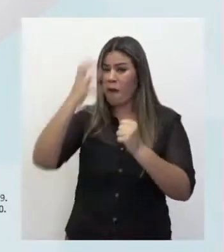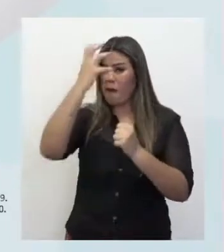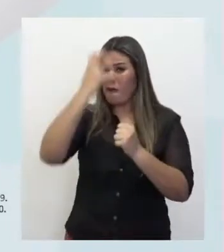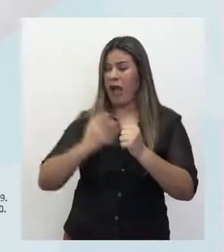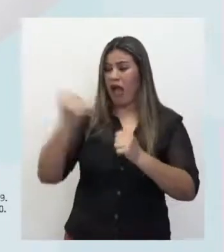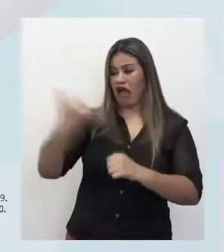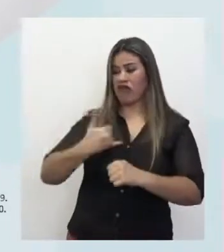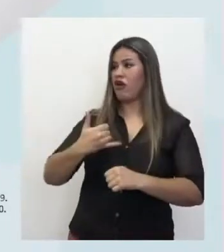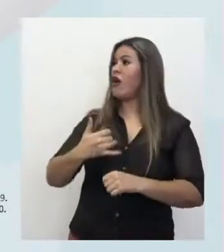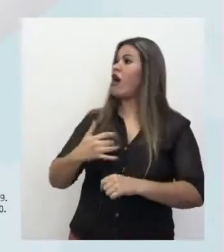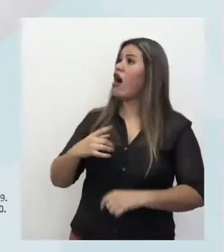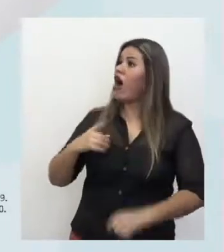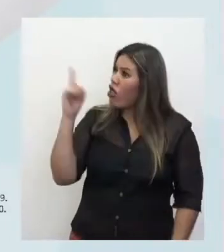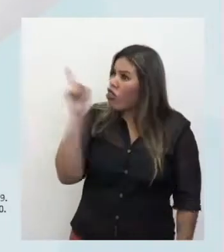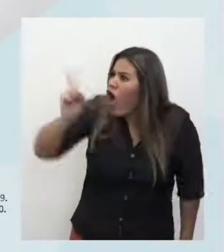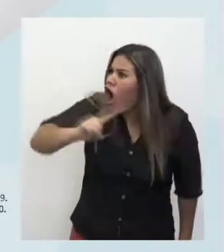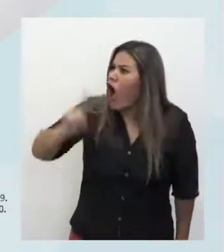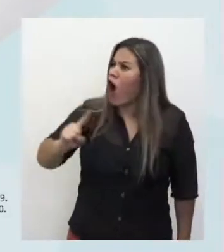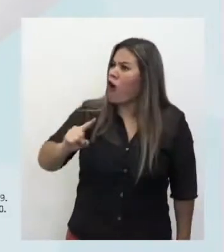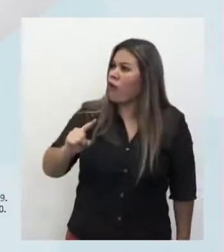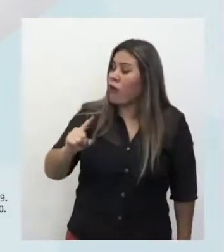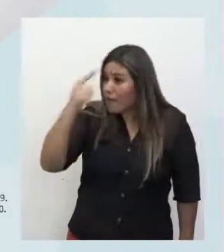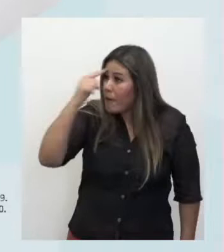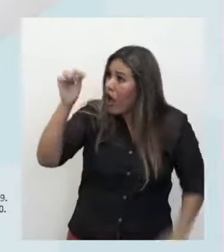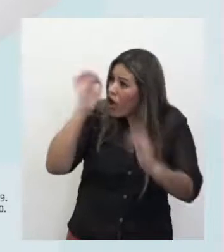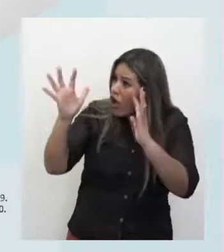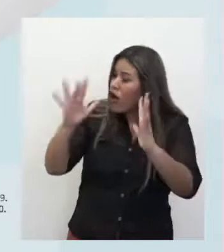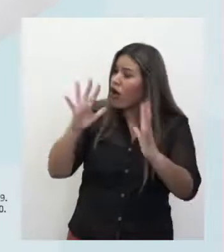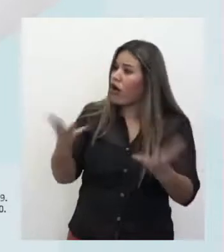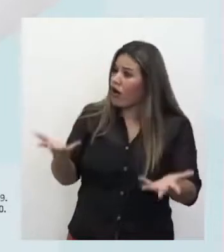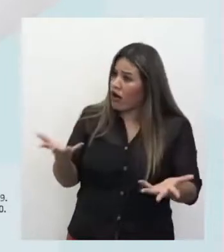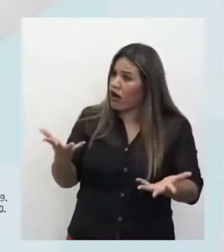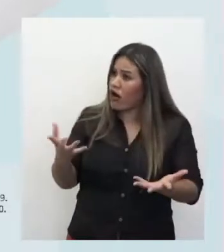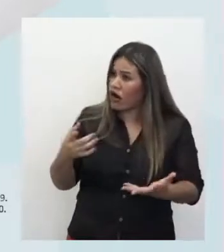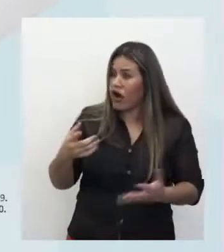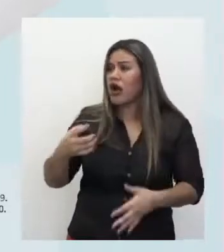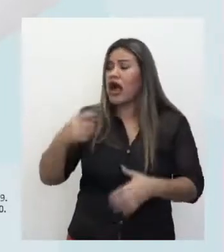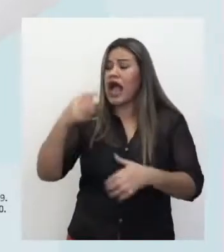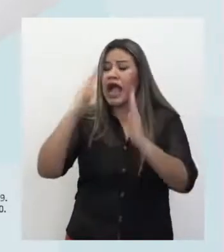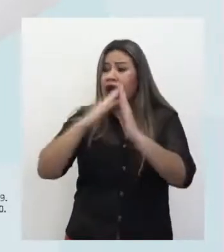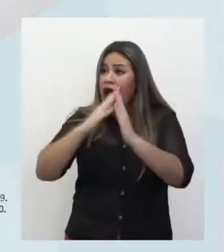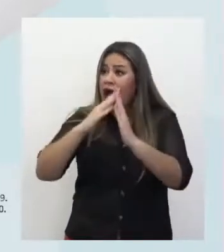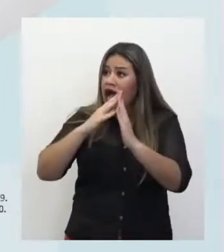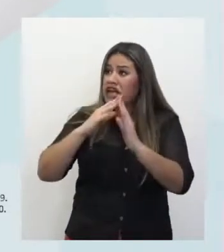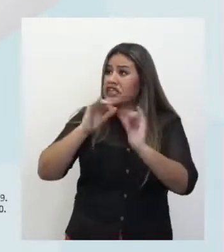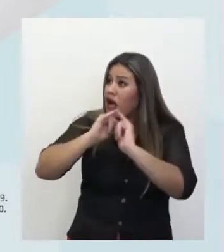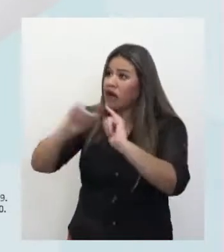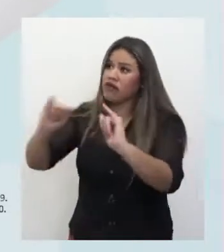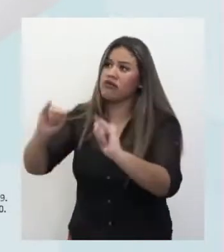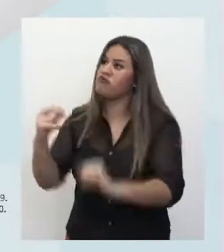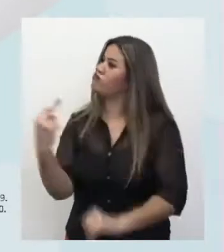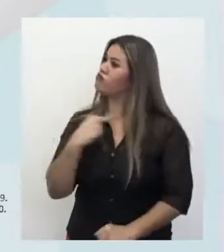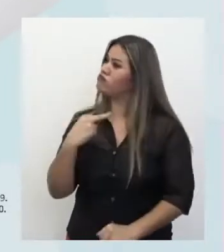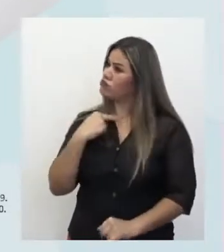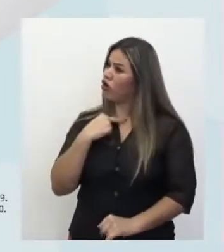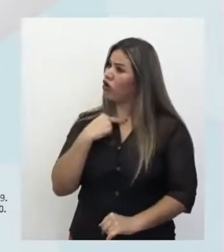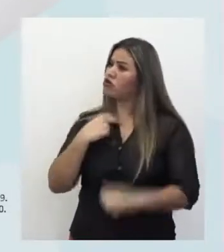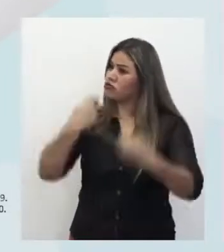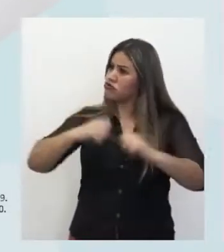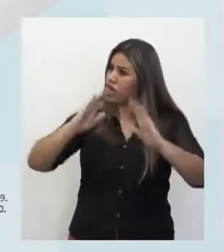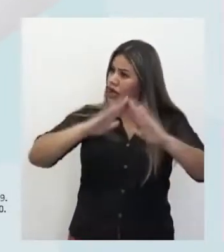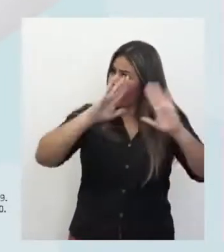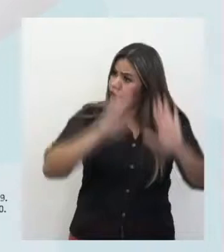avisou-a: não saias daqui e pense no que aconteceu. Os segredos da nossa casa não devem ser espalhados pelos